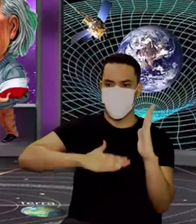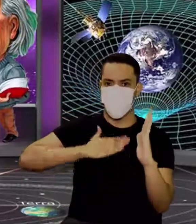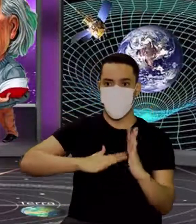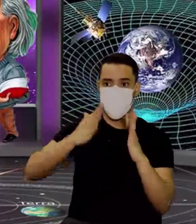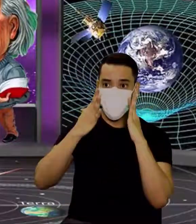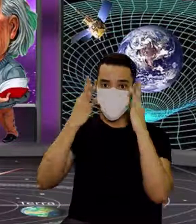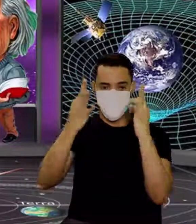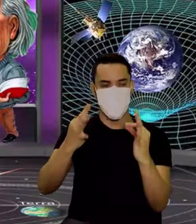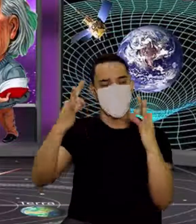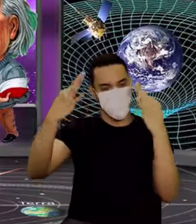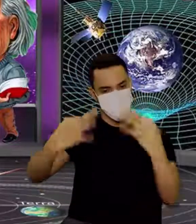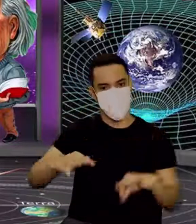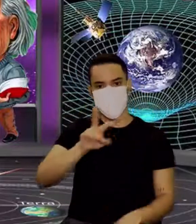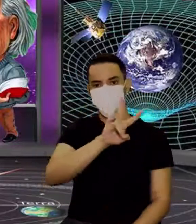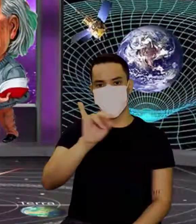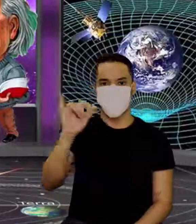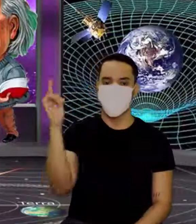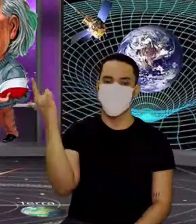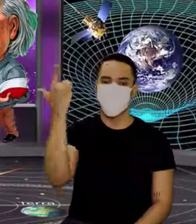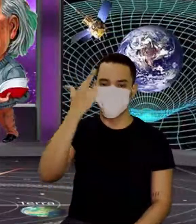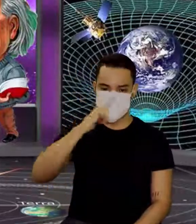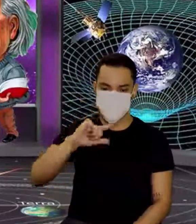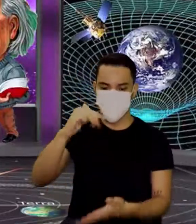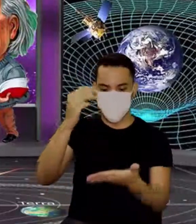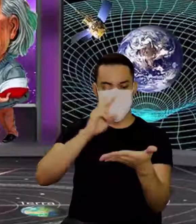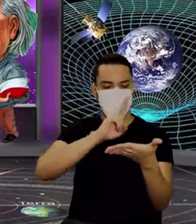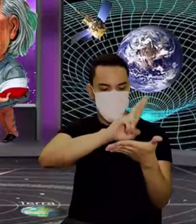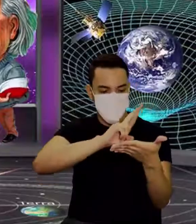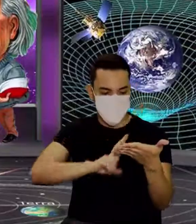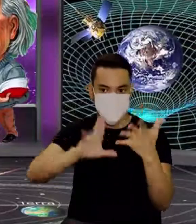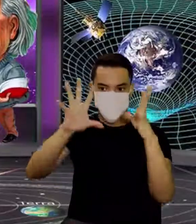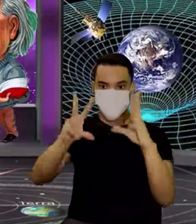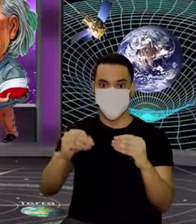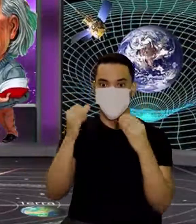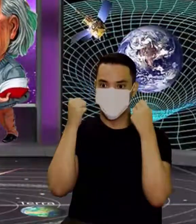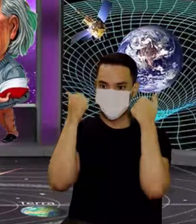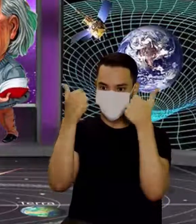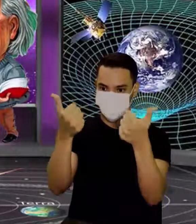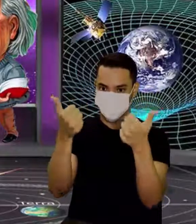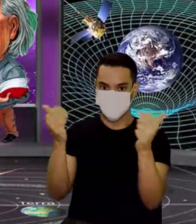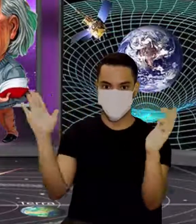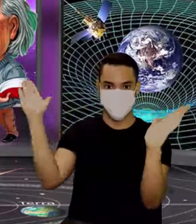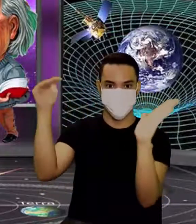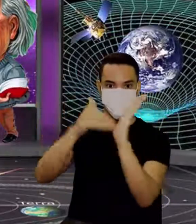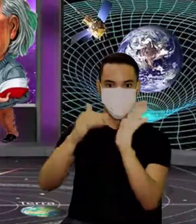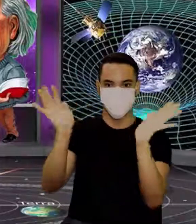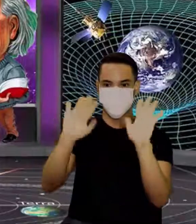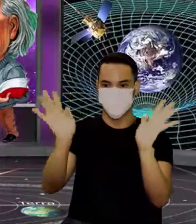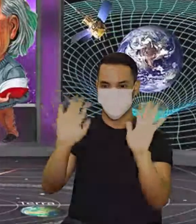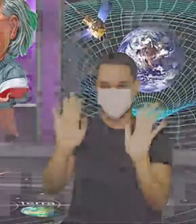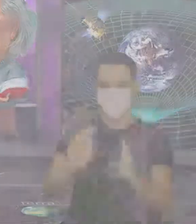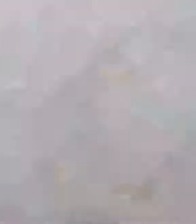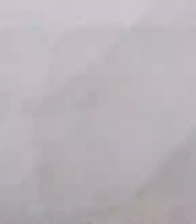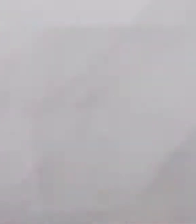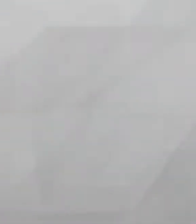atenção que com certeza vocês vão se sair bem, beleza? Então, até mais!